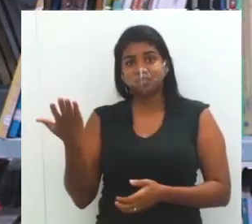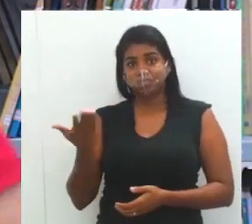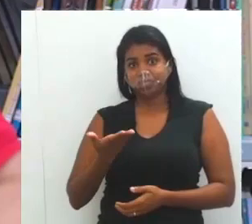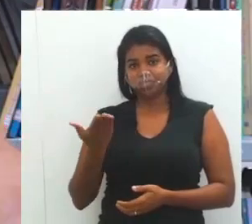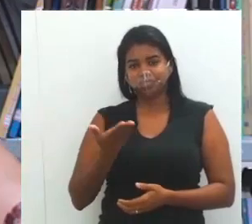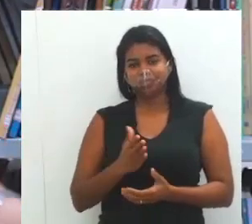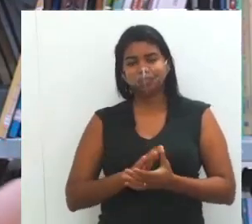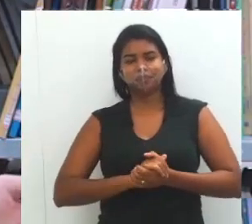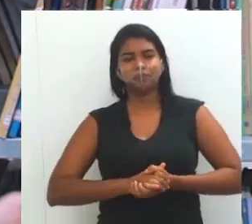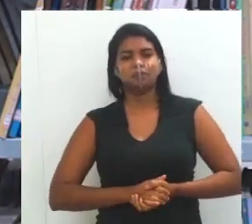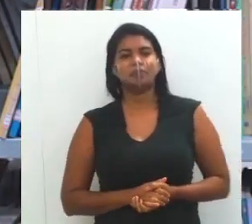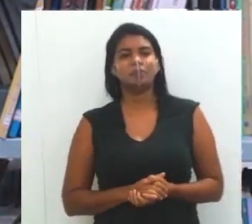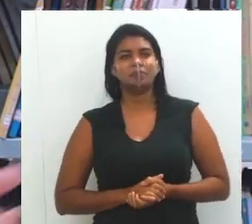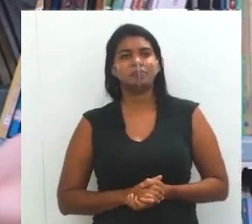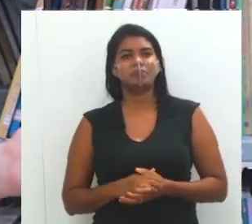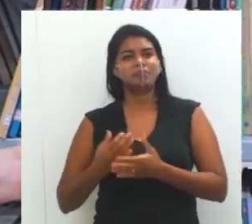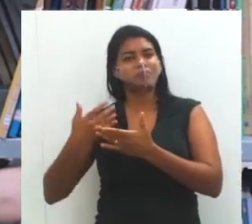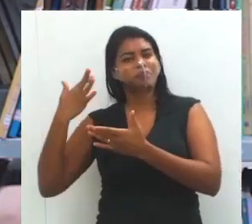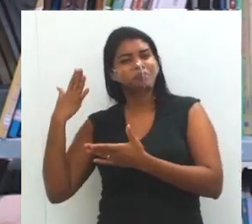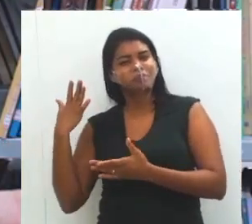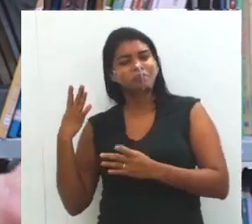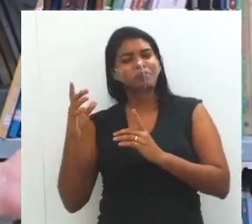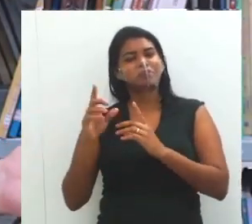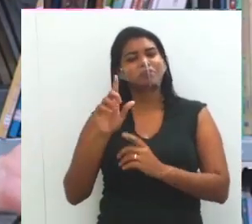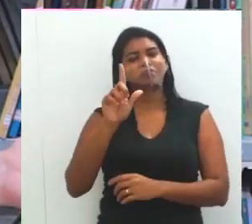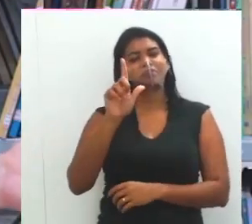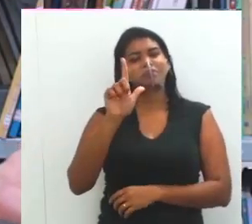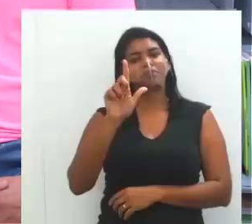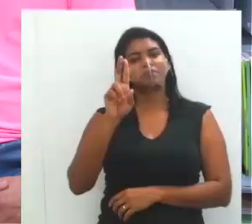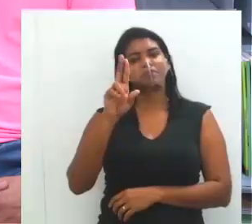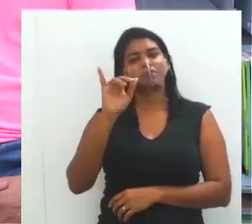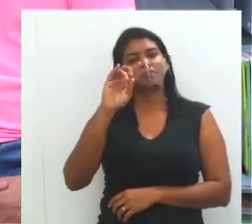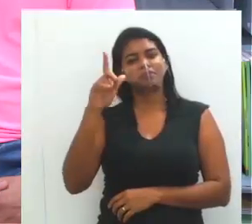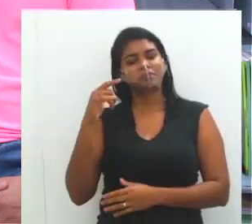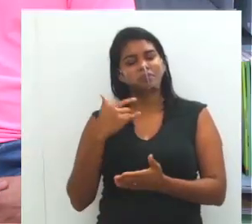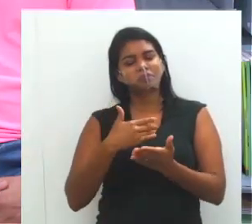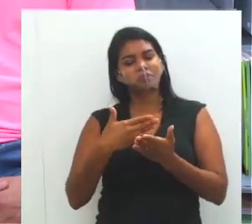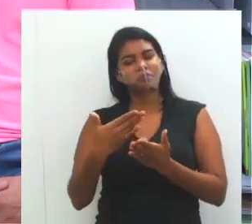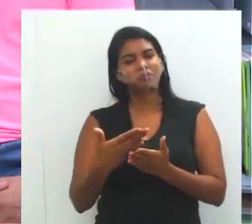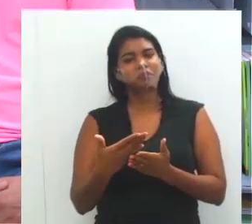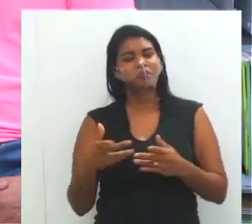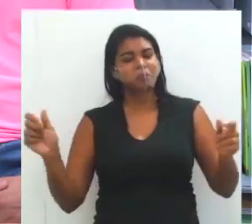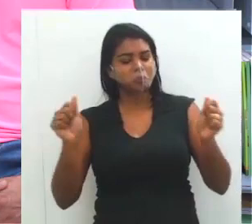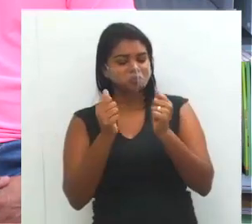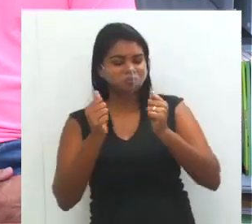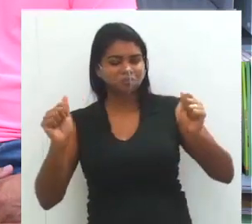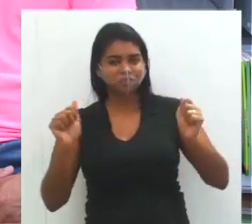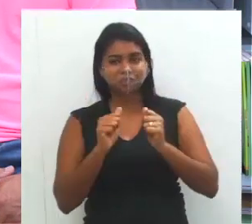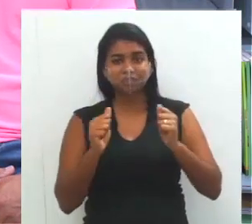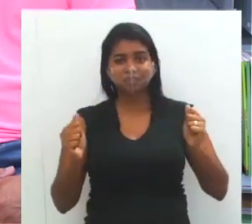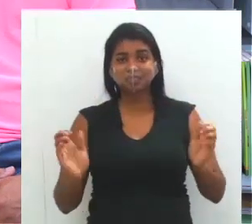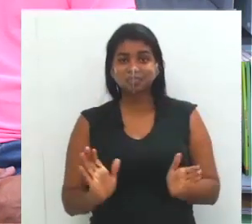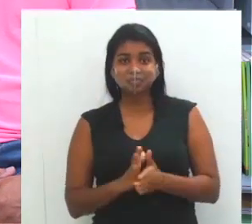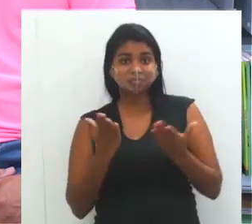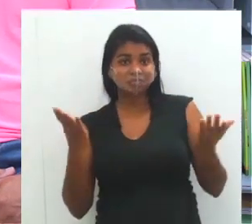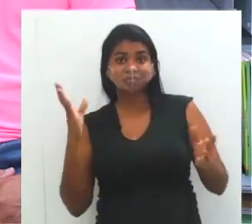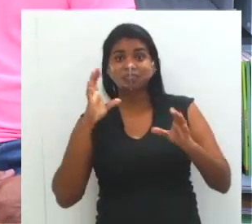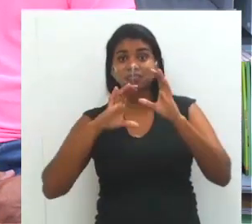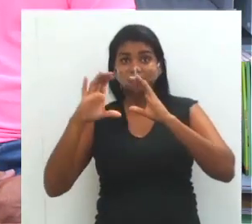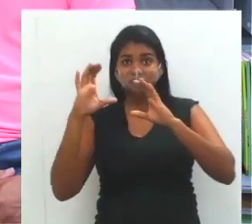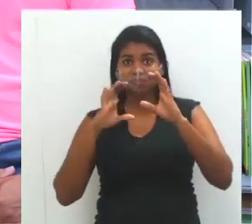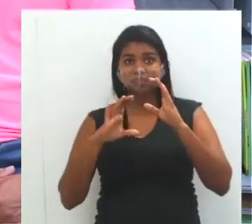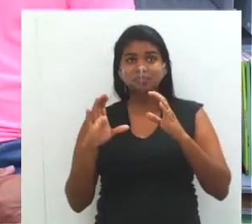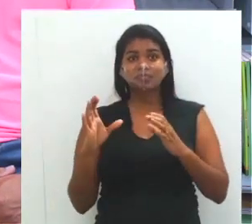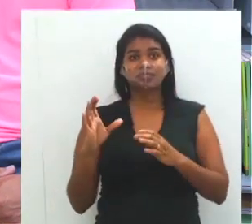agora uma volta ao traço Luiz Gonzaga, é importante lembrar que ele começa tocando em festas, ele canta aquilo que